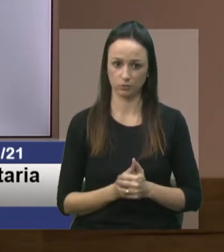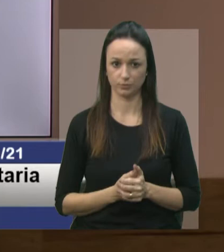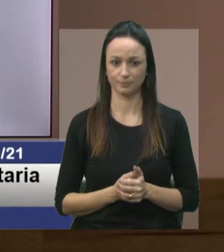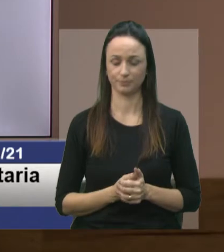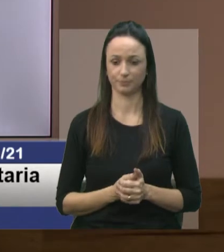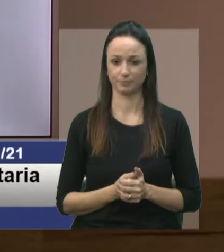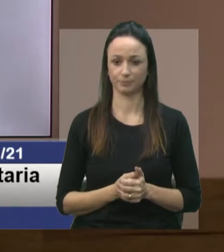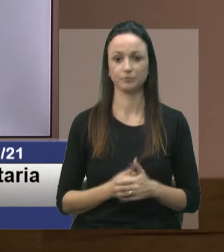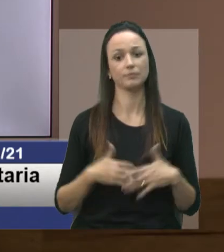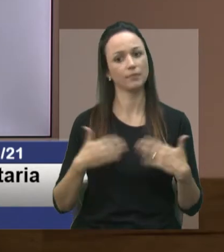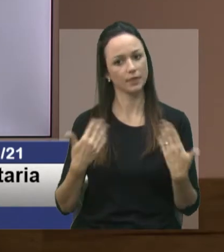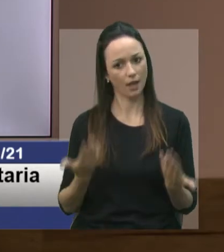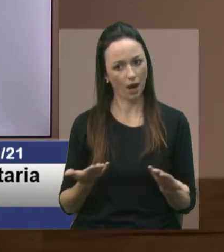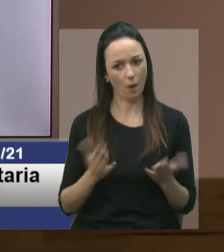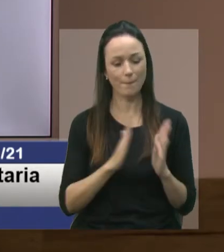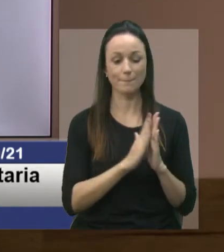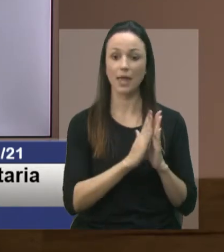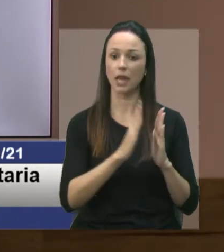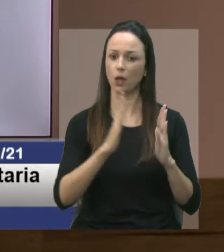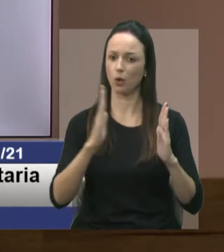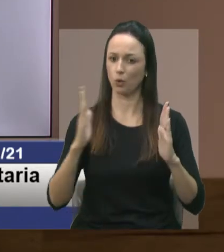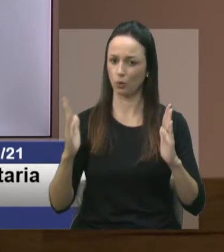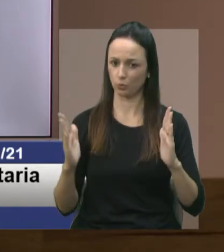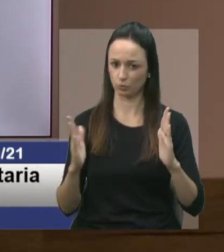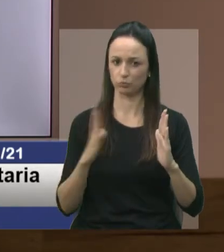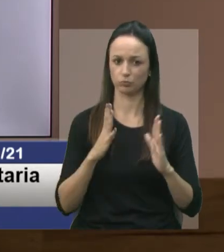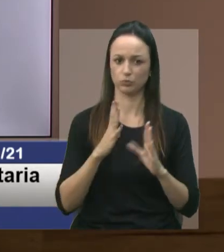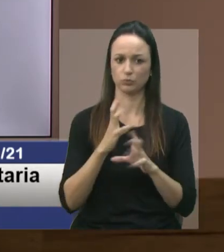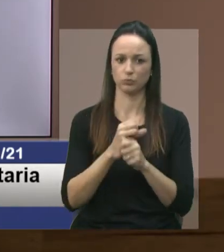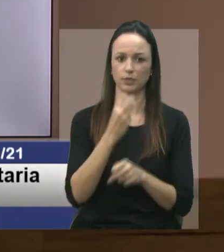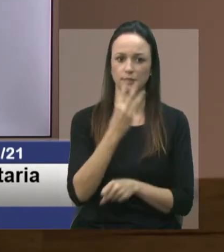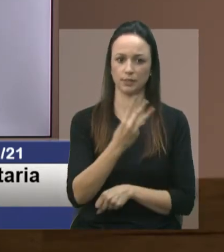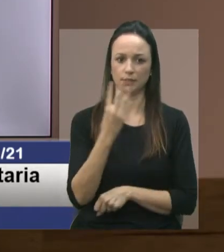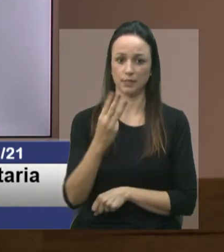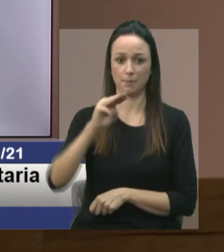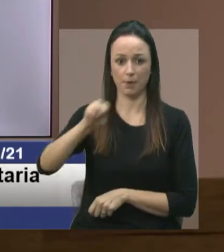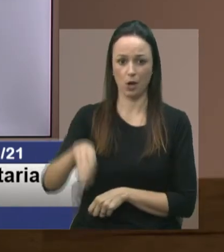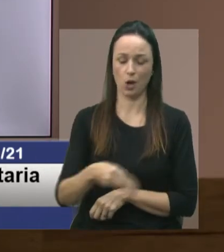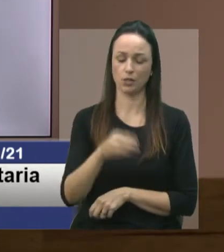R$ 3.725.912,11. Então, nesse período, nós tivemos um total de